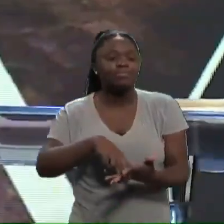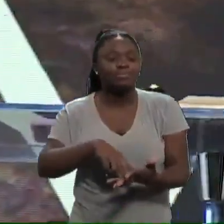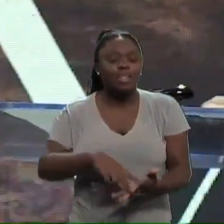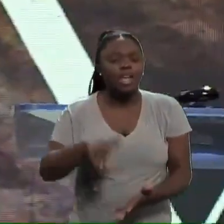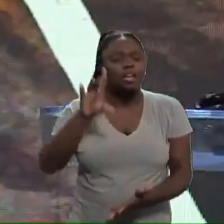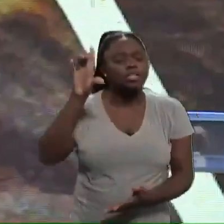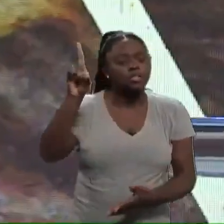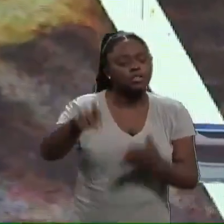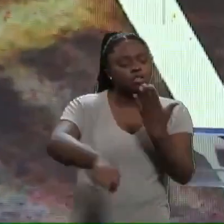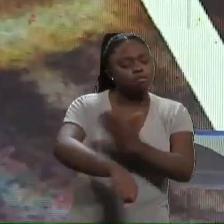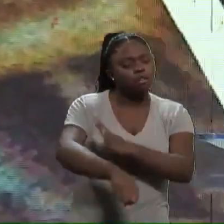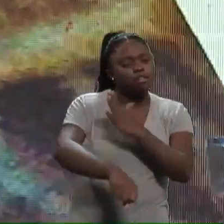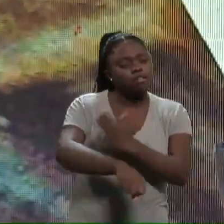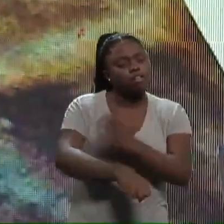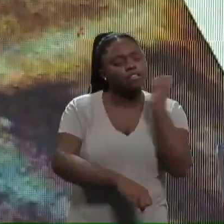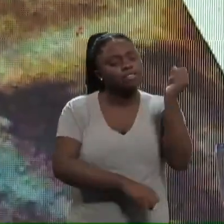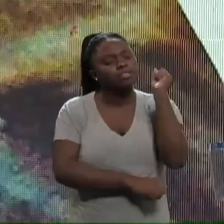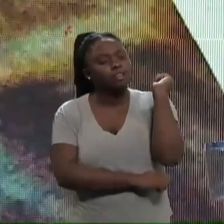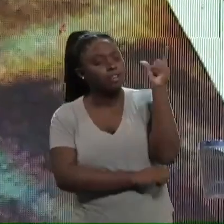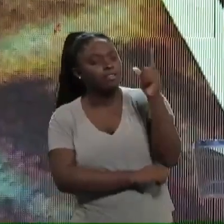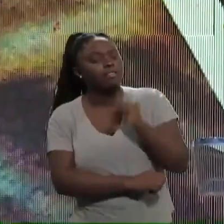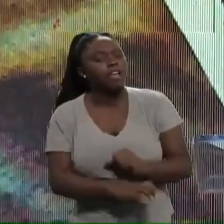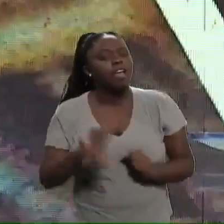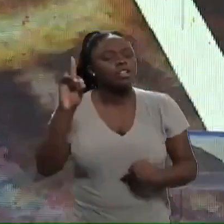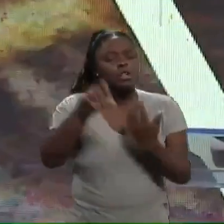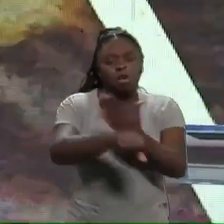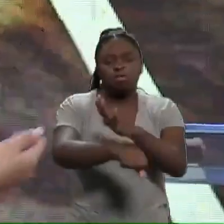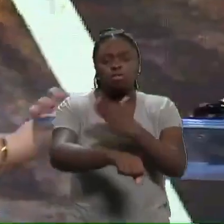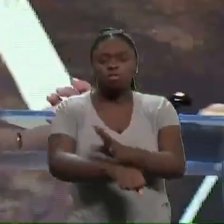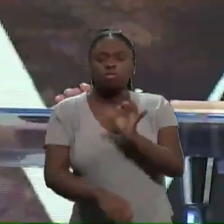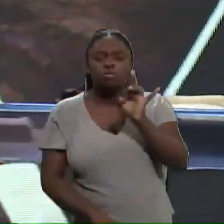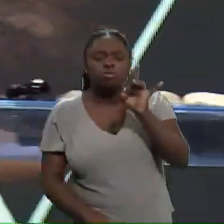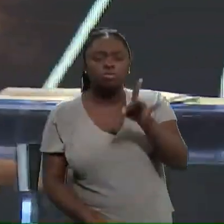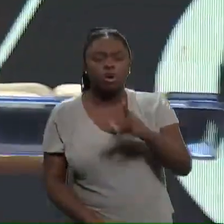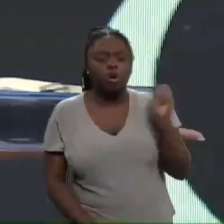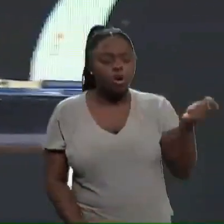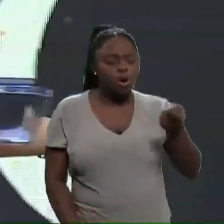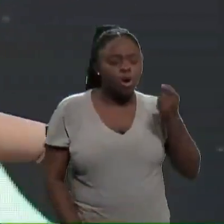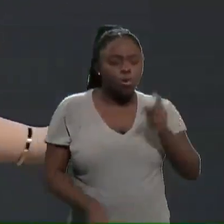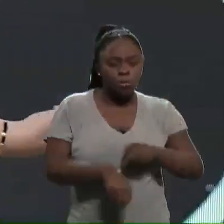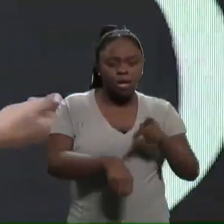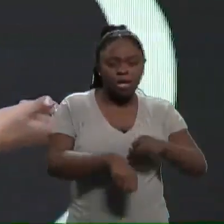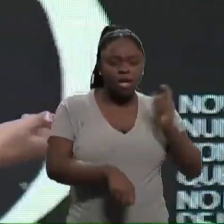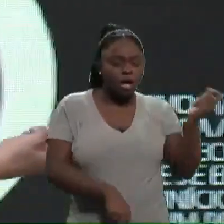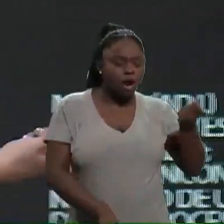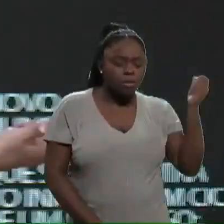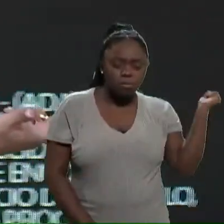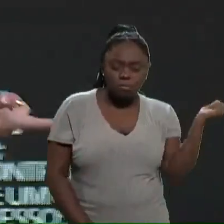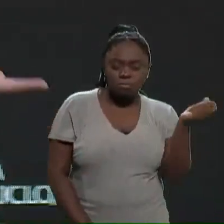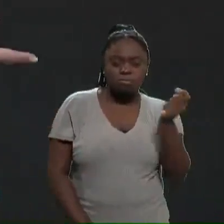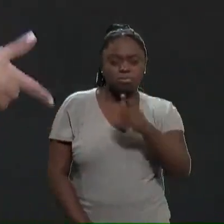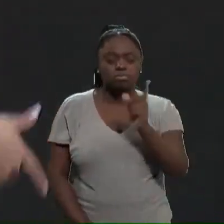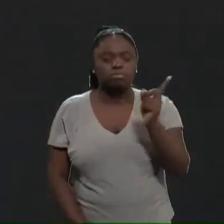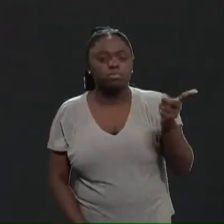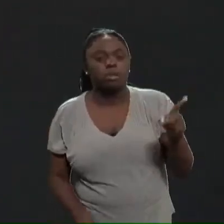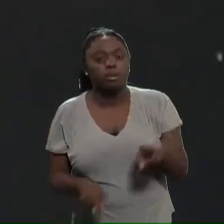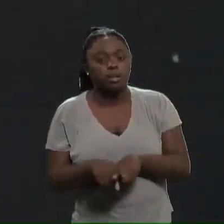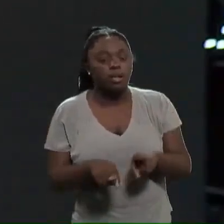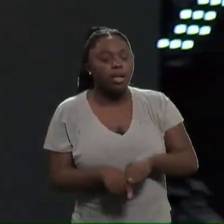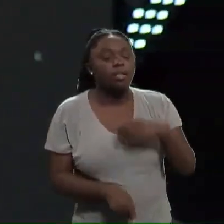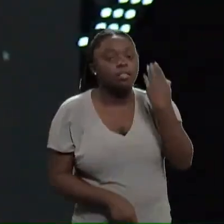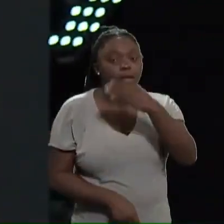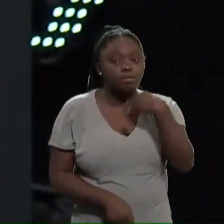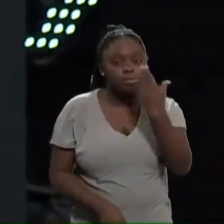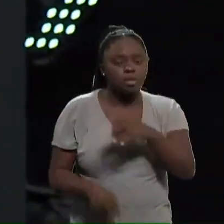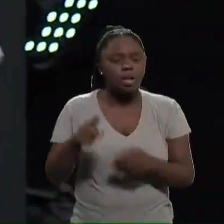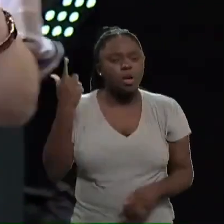está treinando Davi, e Deus não está treinando Davi somente com uma funda e com pedras. Deus está treinando Davi na música.